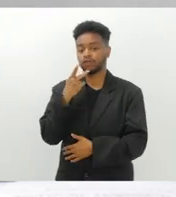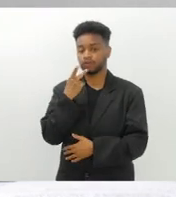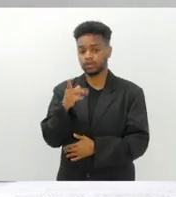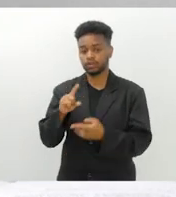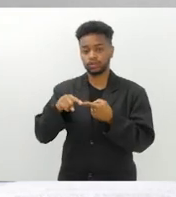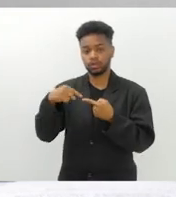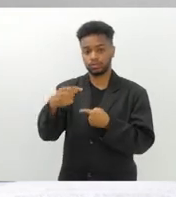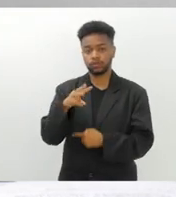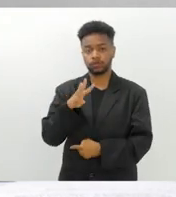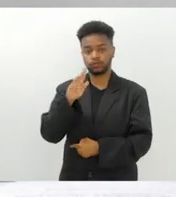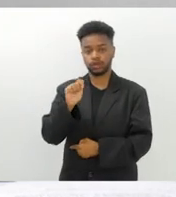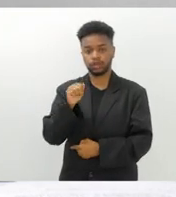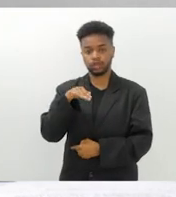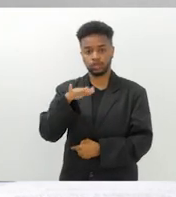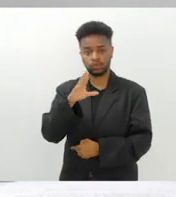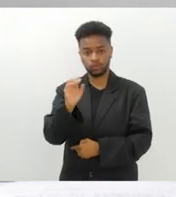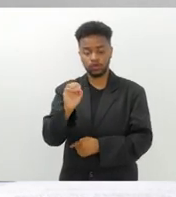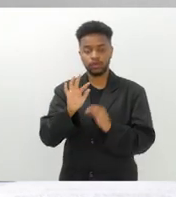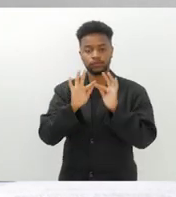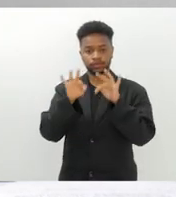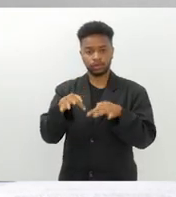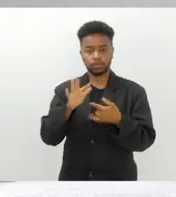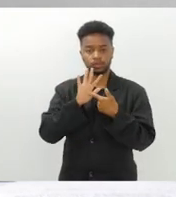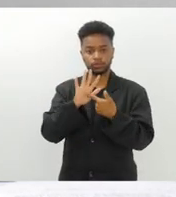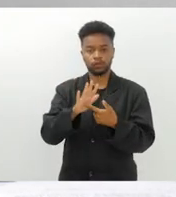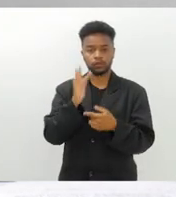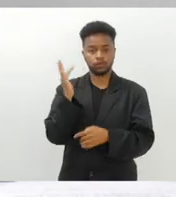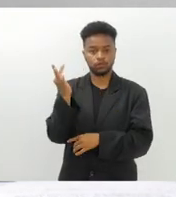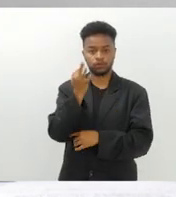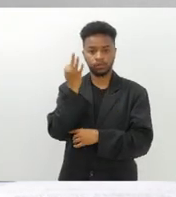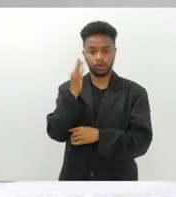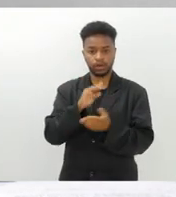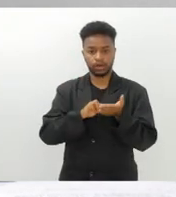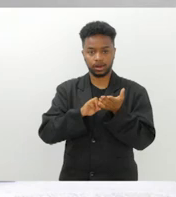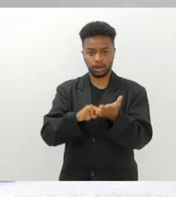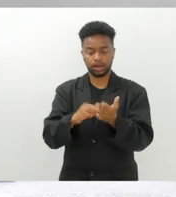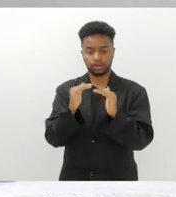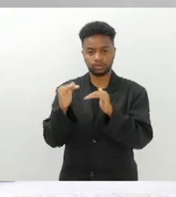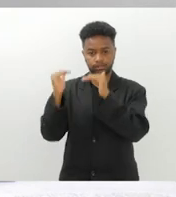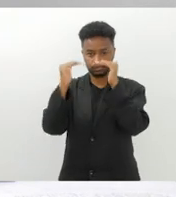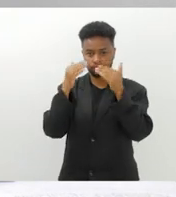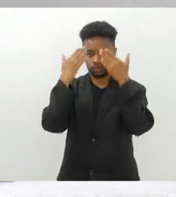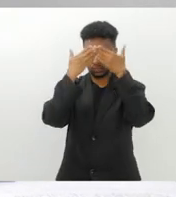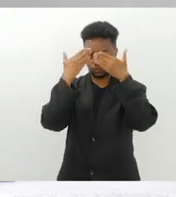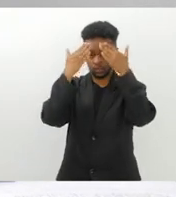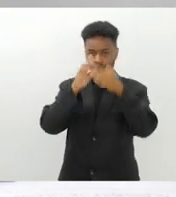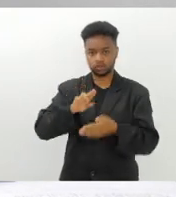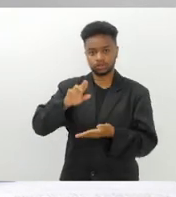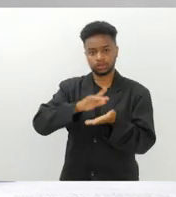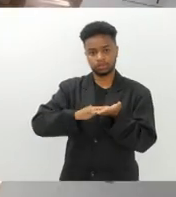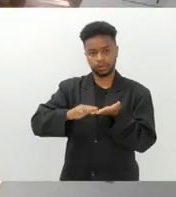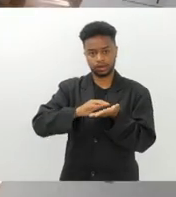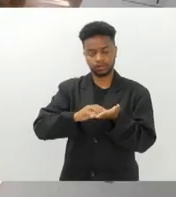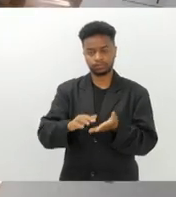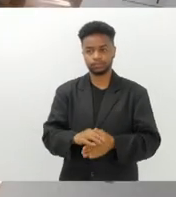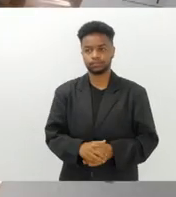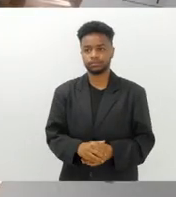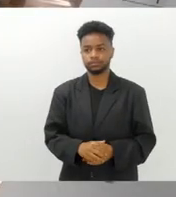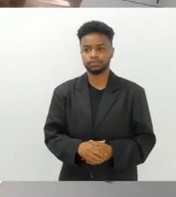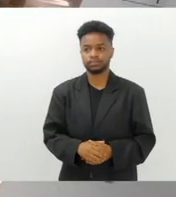O Vaguinho vai encerrar com a apresentação formal da Carta Magna de Umbanda em Braille.